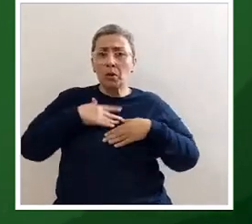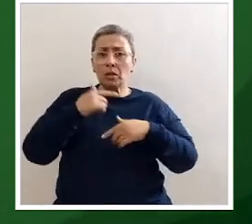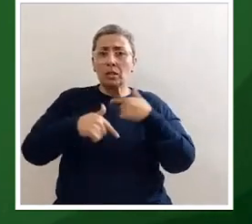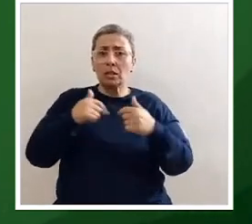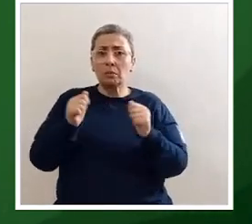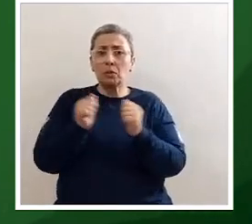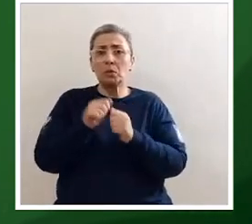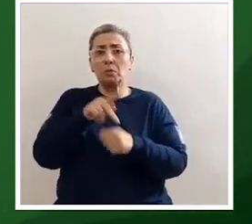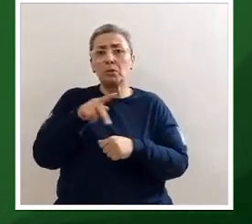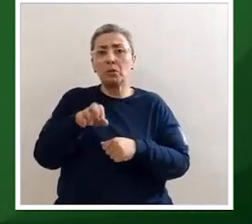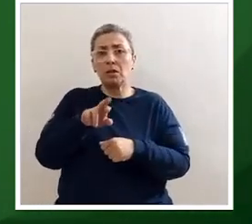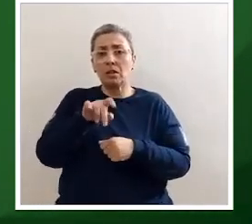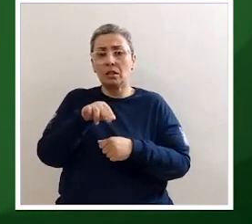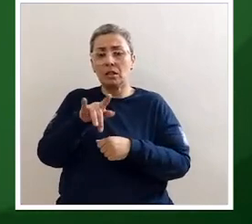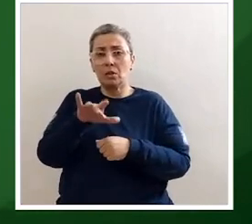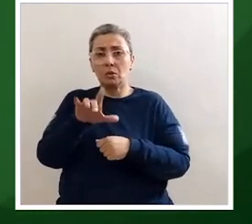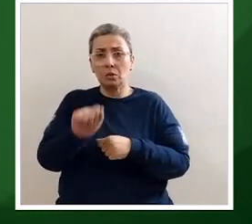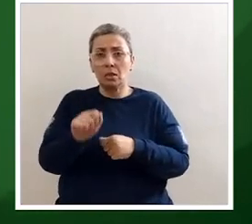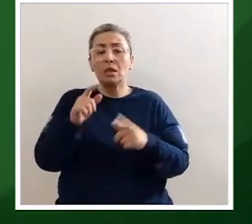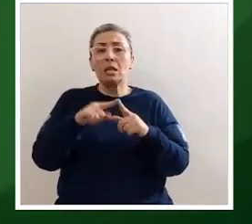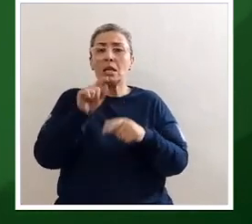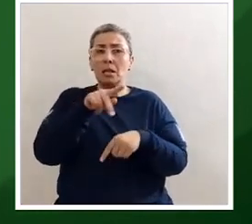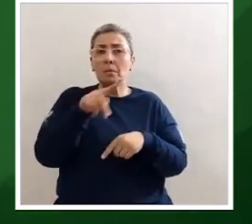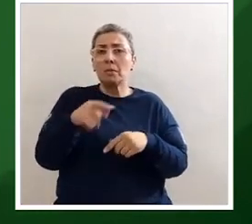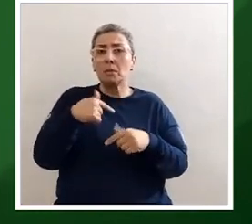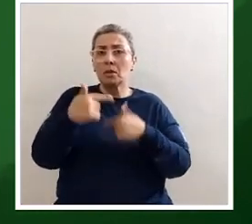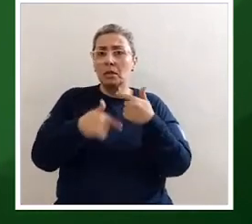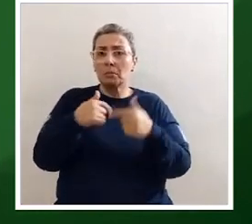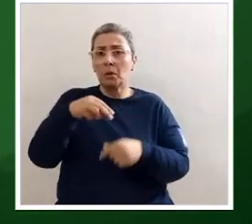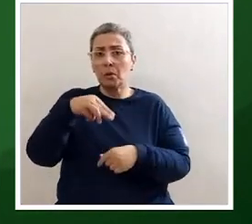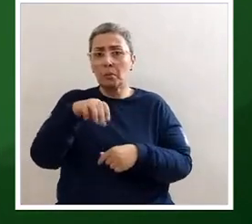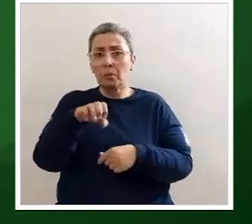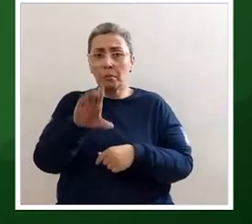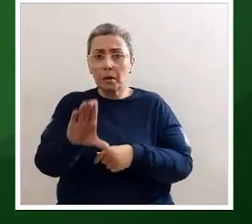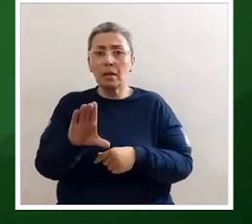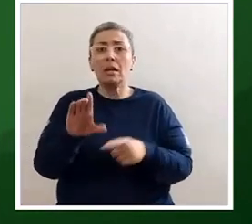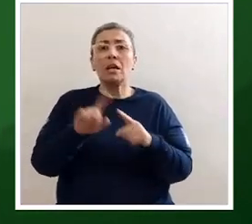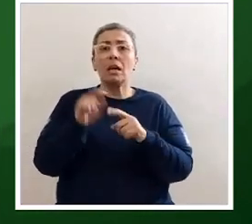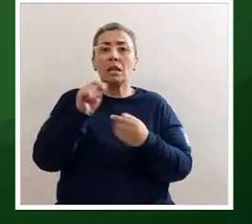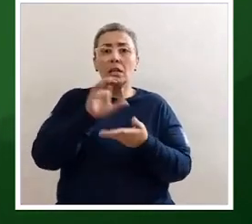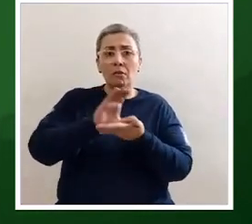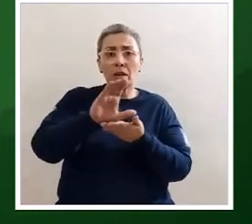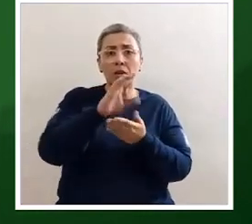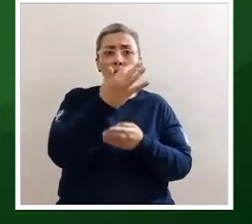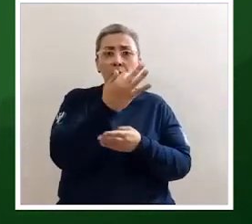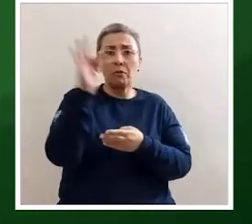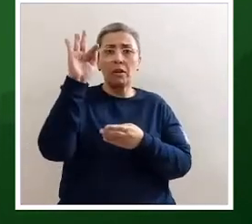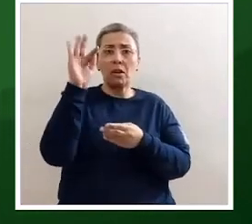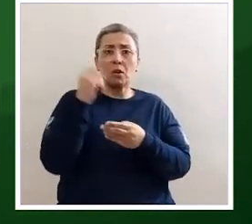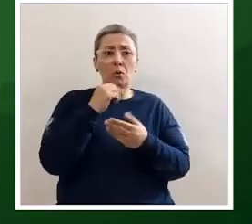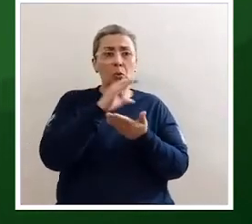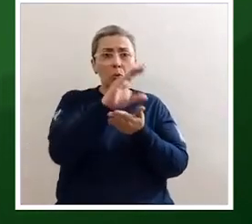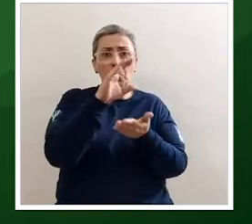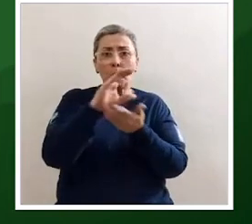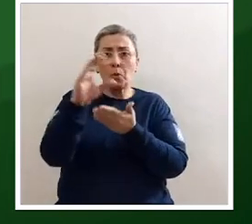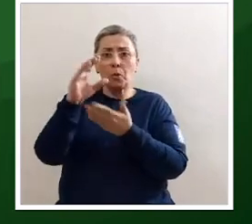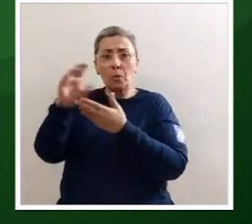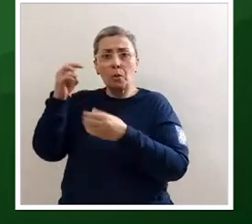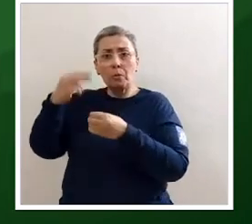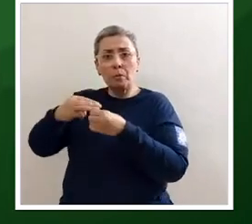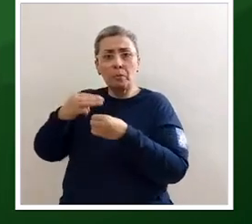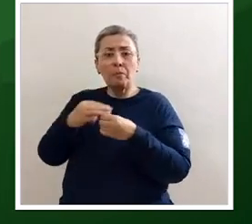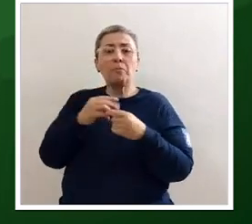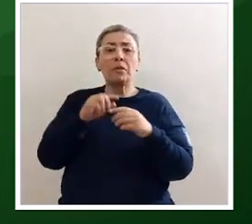trabalhar com a professora Renilda que era uma pessoa que trabalhou no mec e lutou para que as verbas federais chegasse a todos os municípios